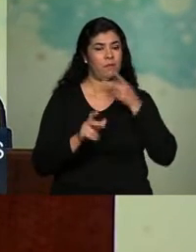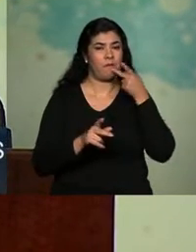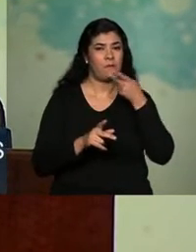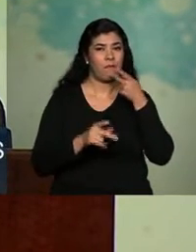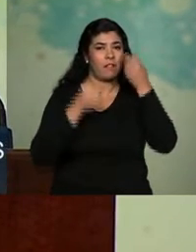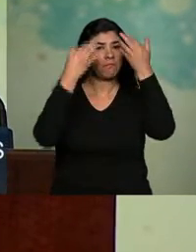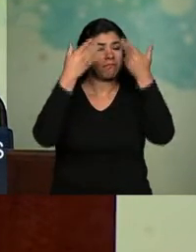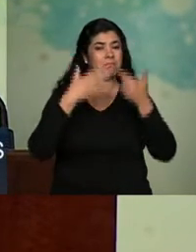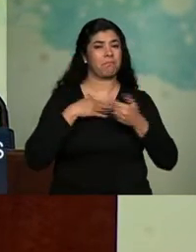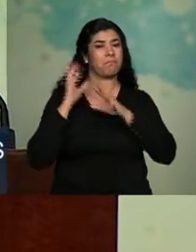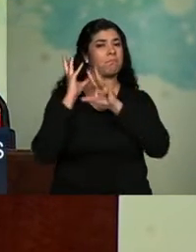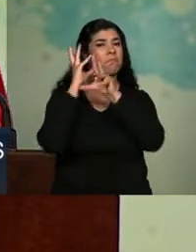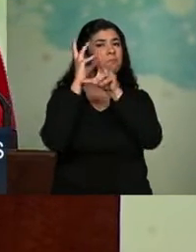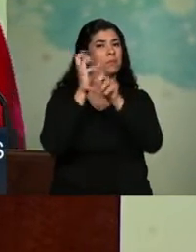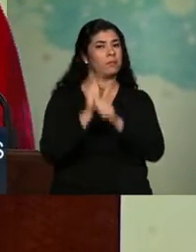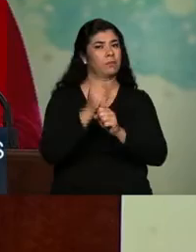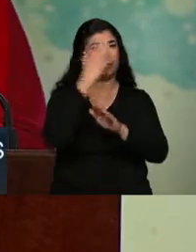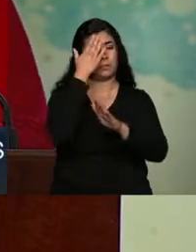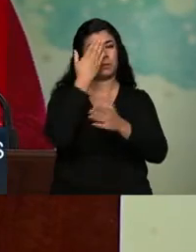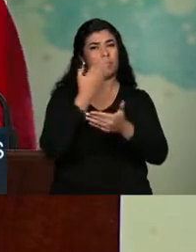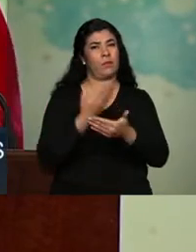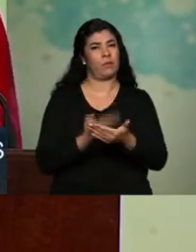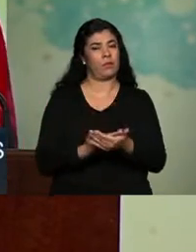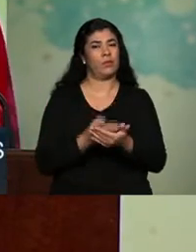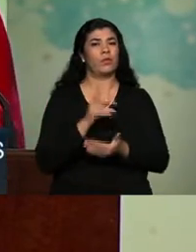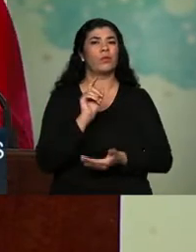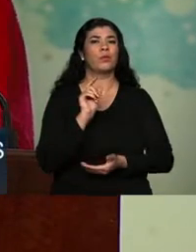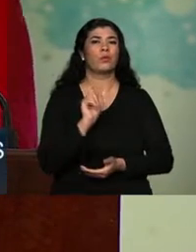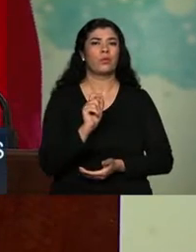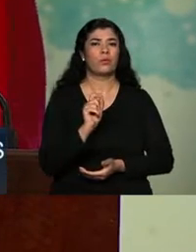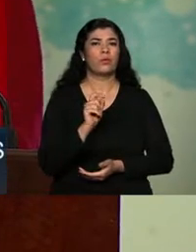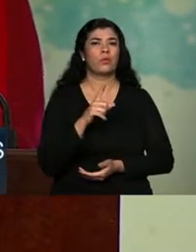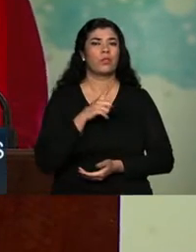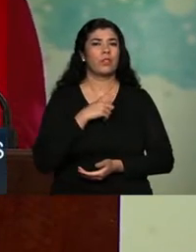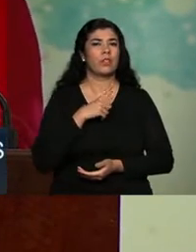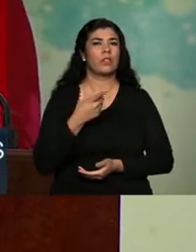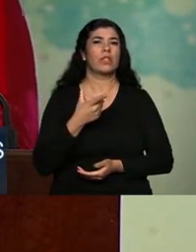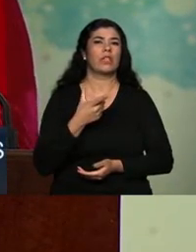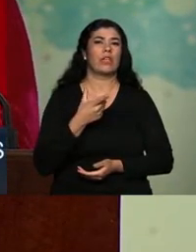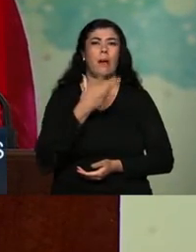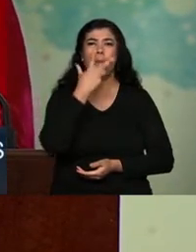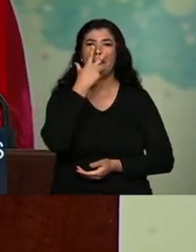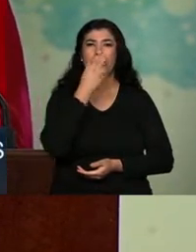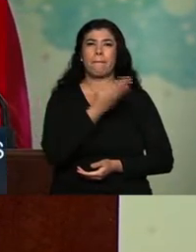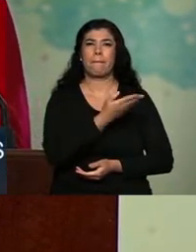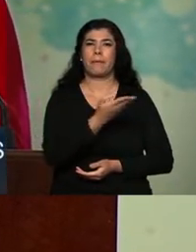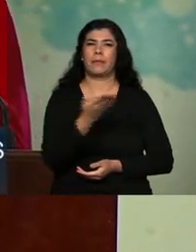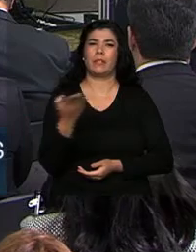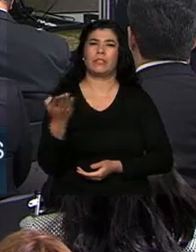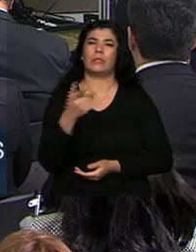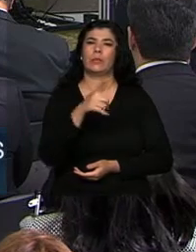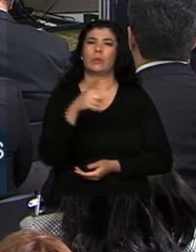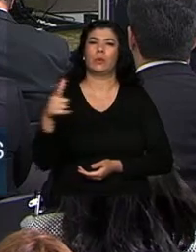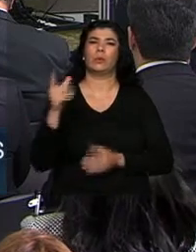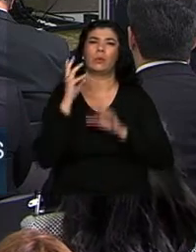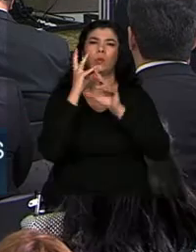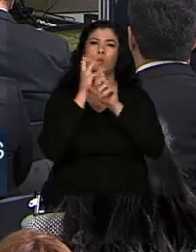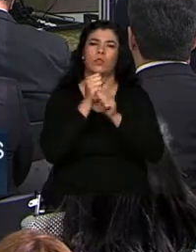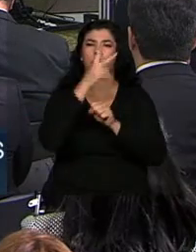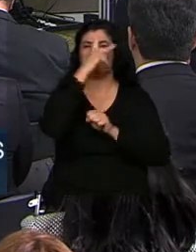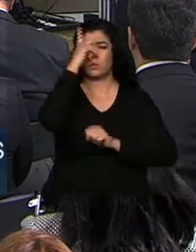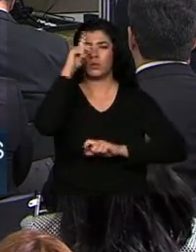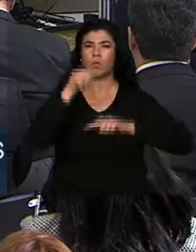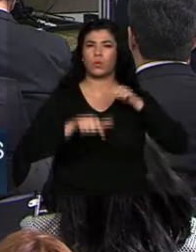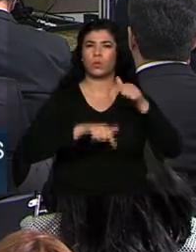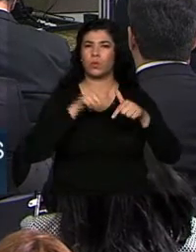história, que eu acredito que seja bem prima e irmã de história de muita gente que luta e